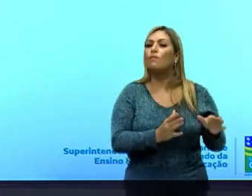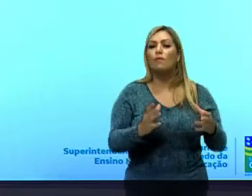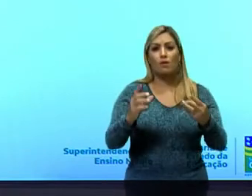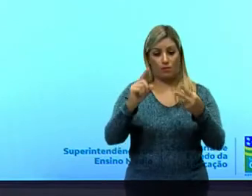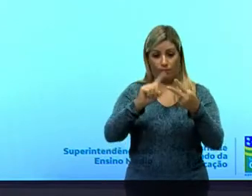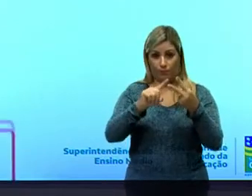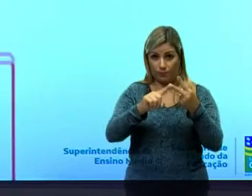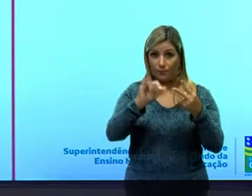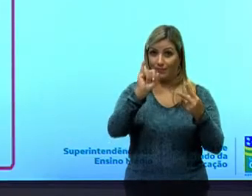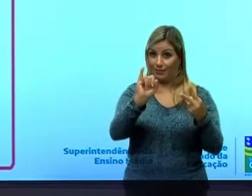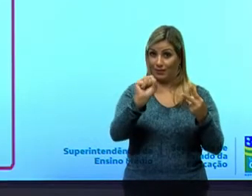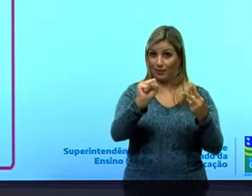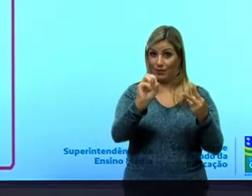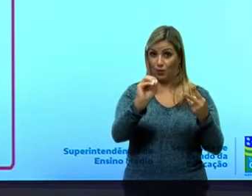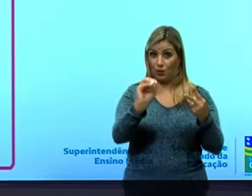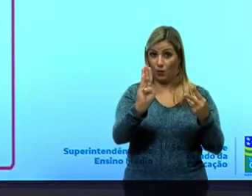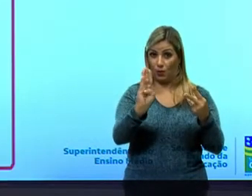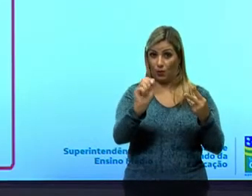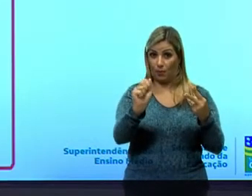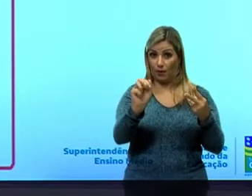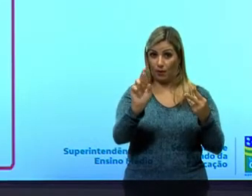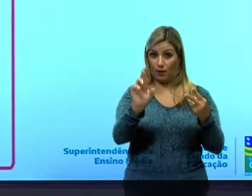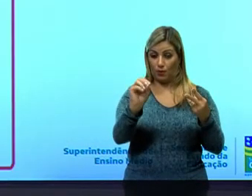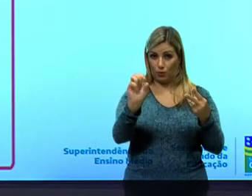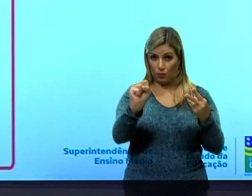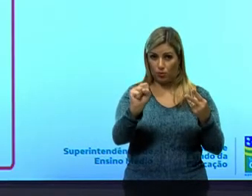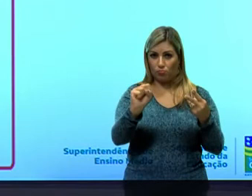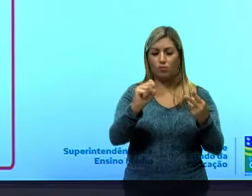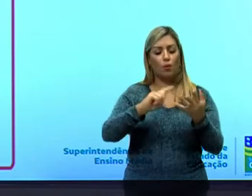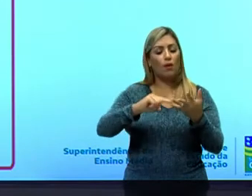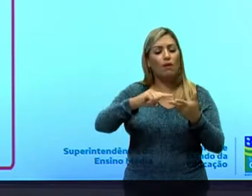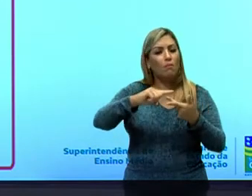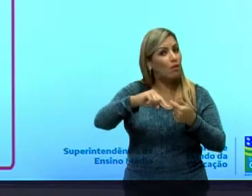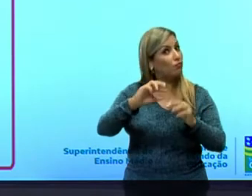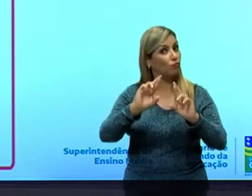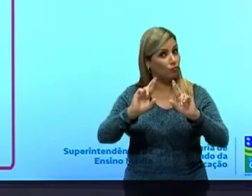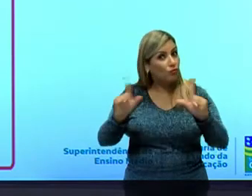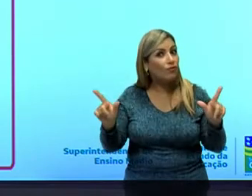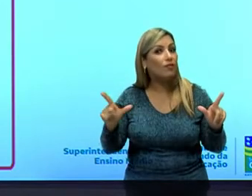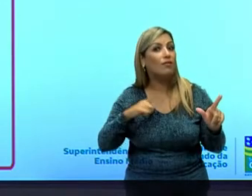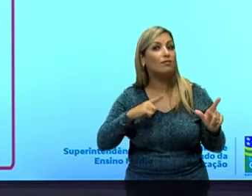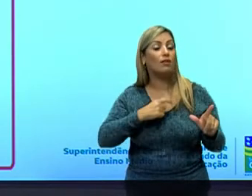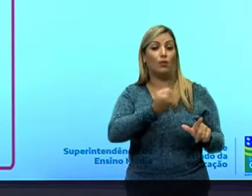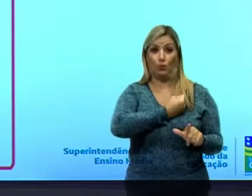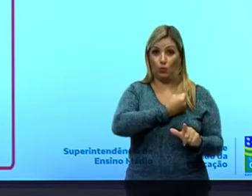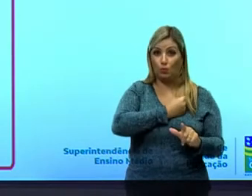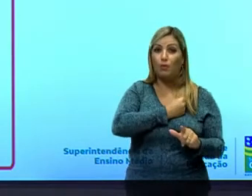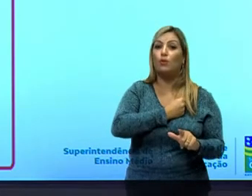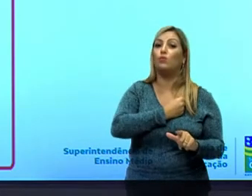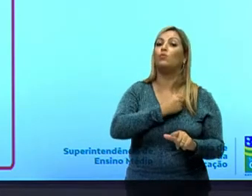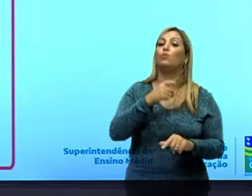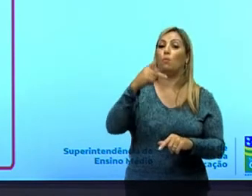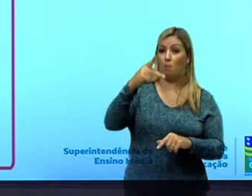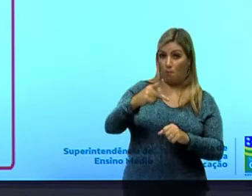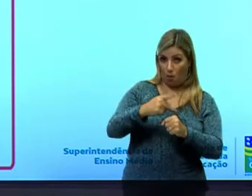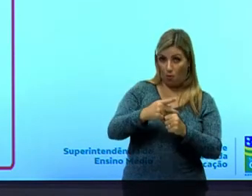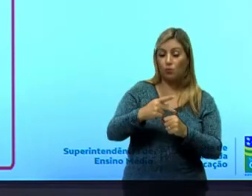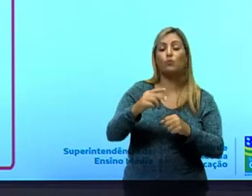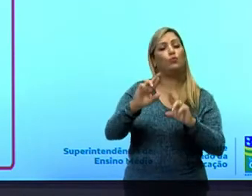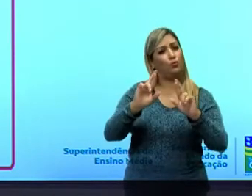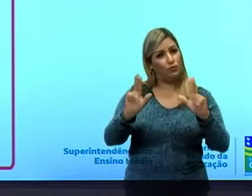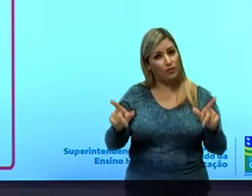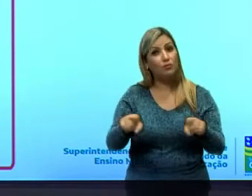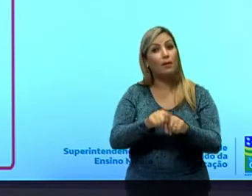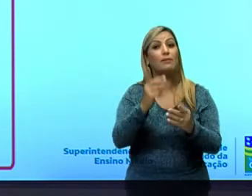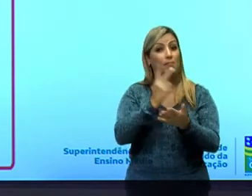são isóbaros são elementos diferentes então tem números de prótons diferentes mas tem o mesmo no a